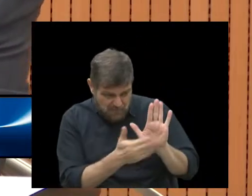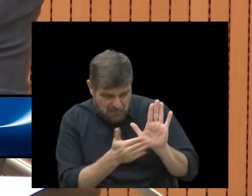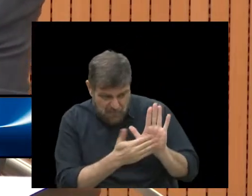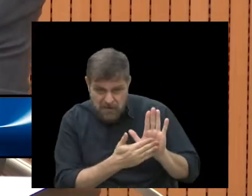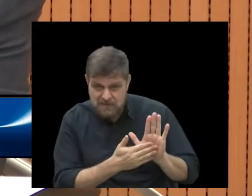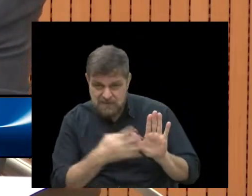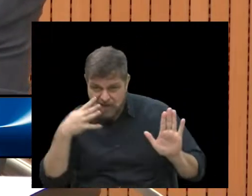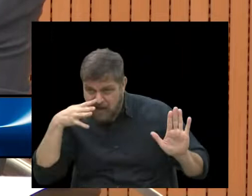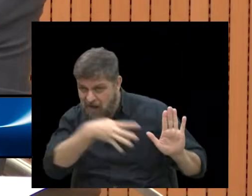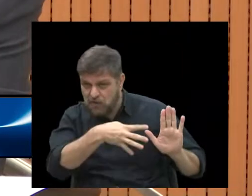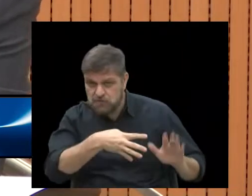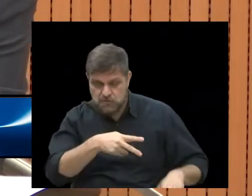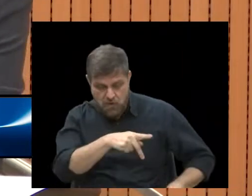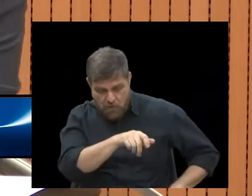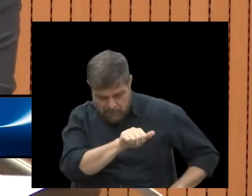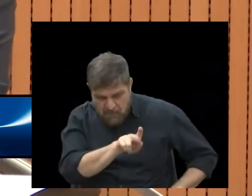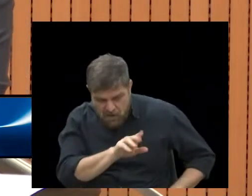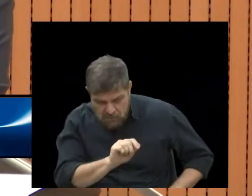ele?